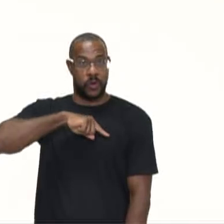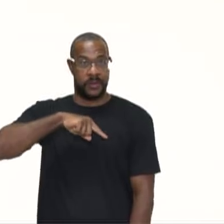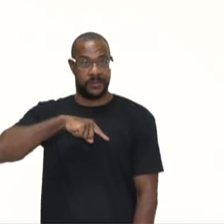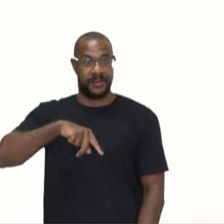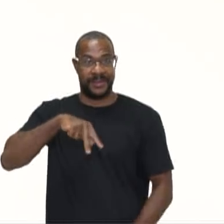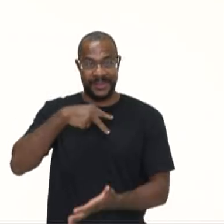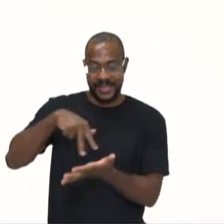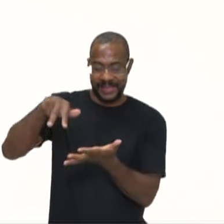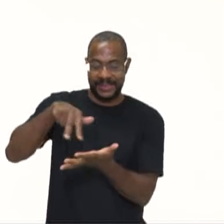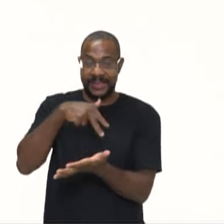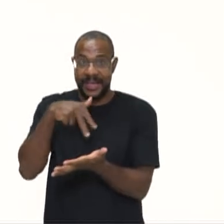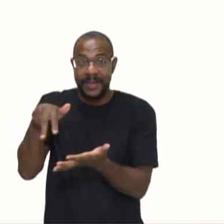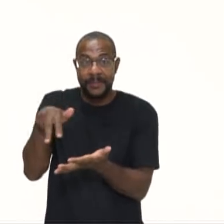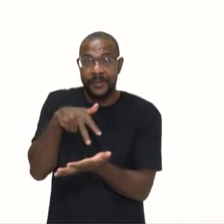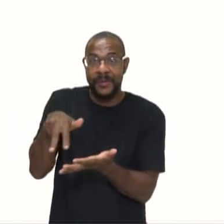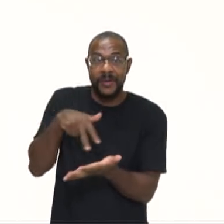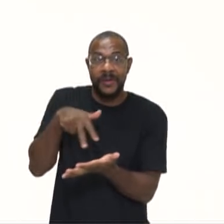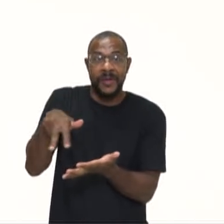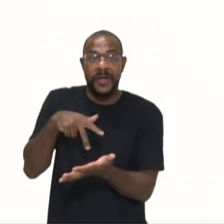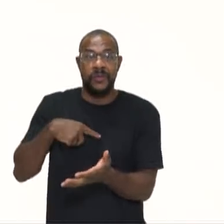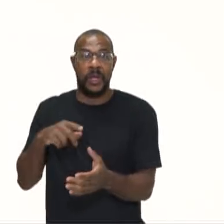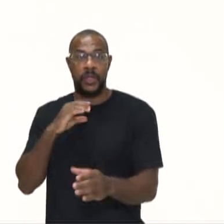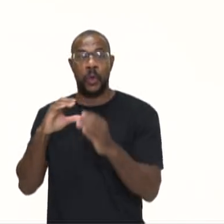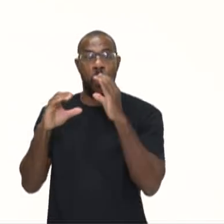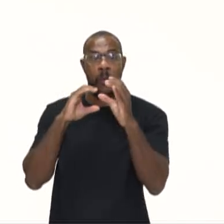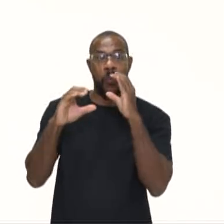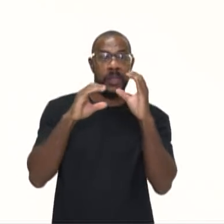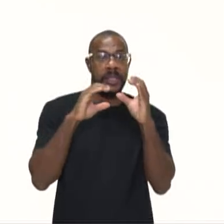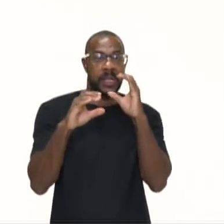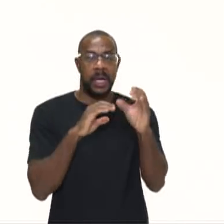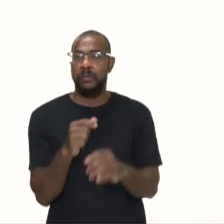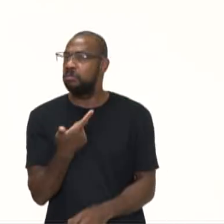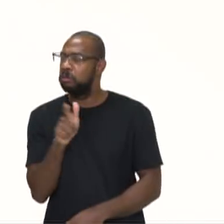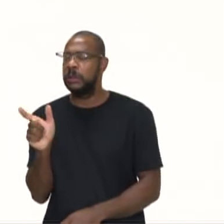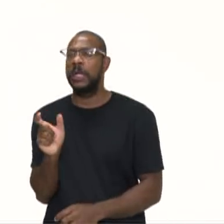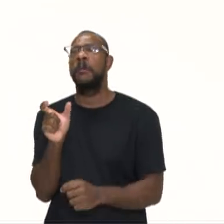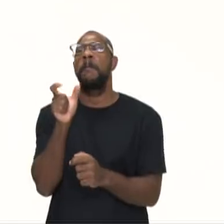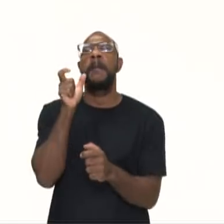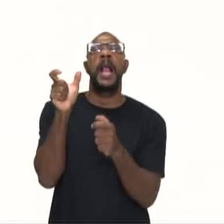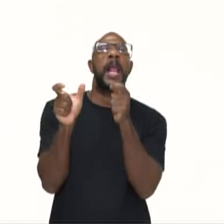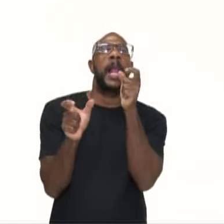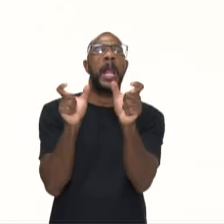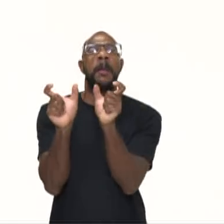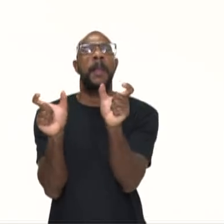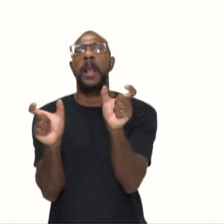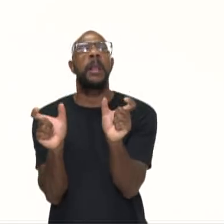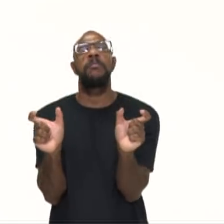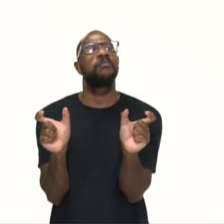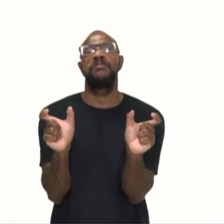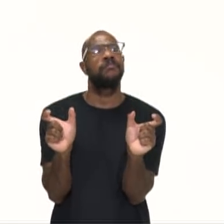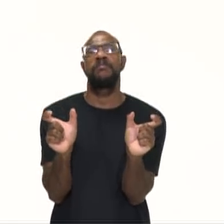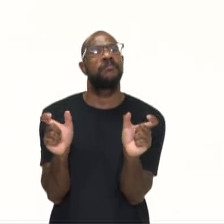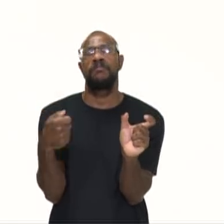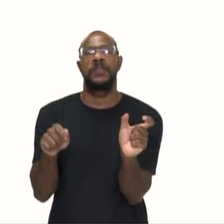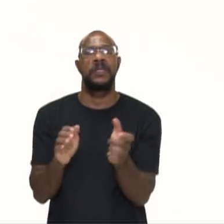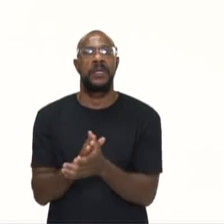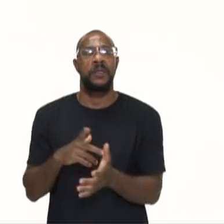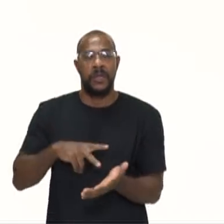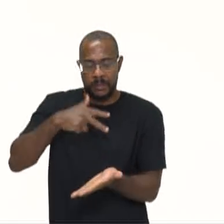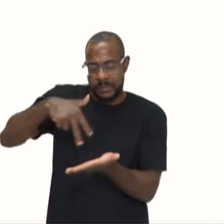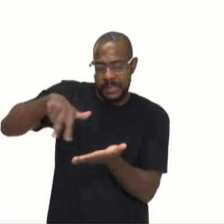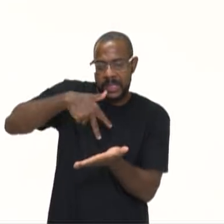comunicamos sem palavras, pelos nossos corpos e movimentos. Quando dançamos, nos tornamos seres